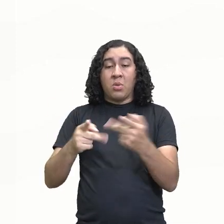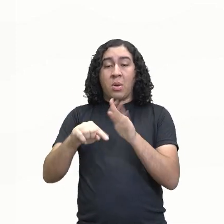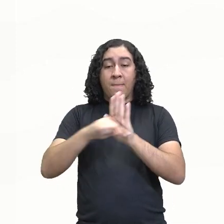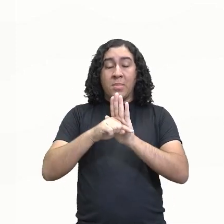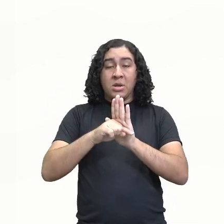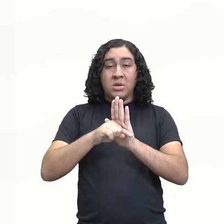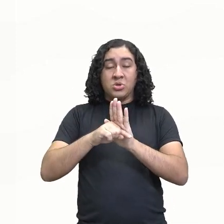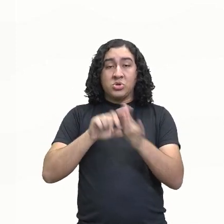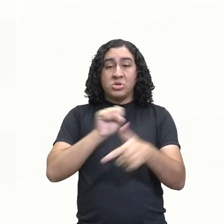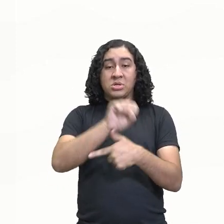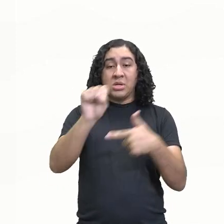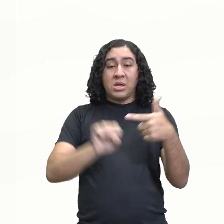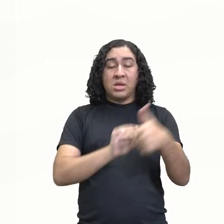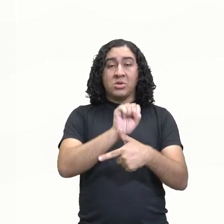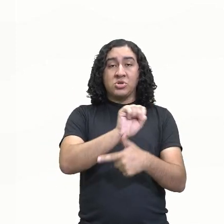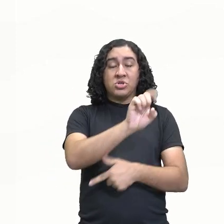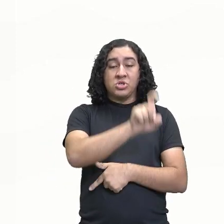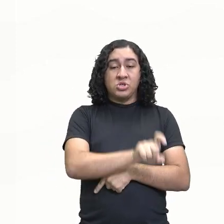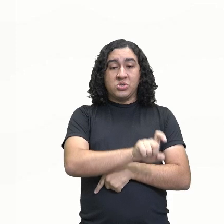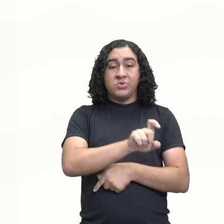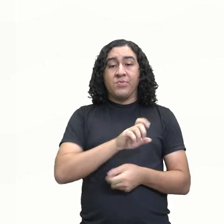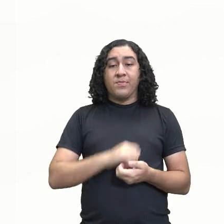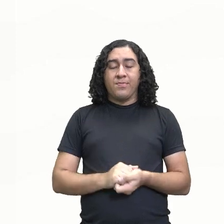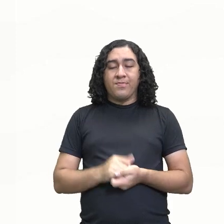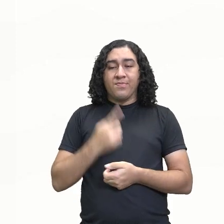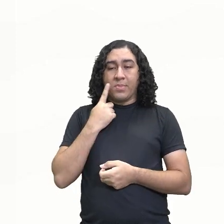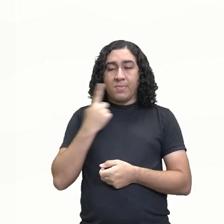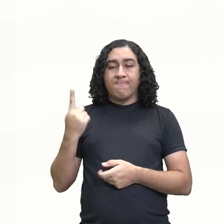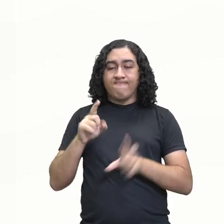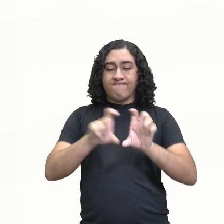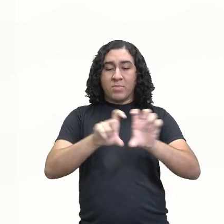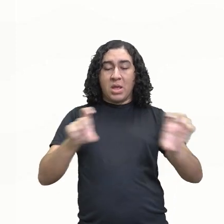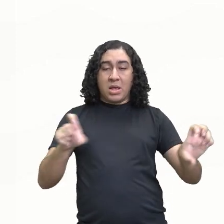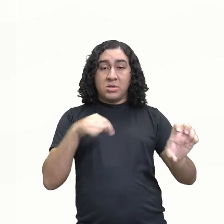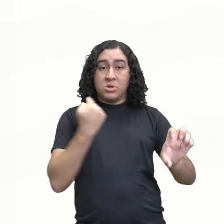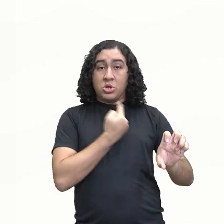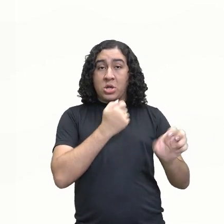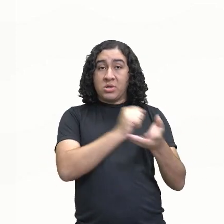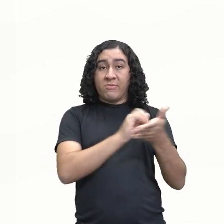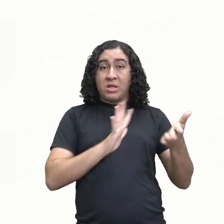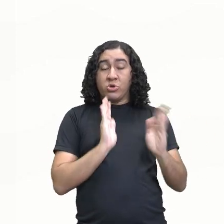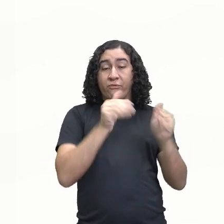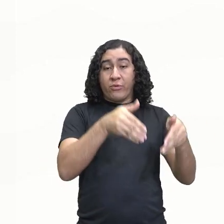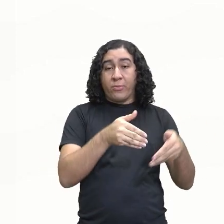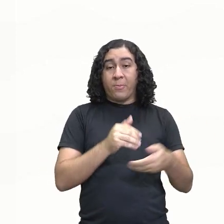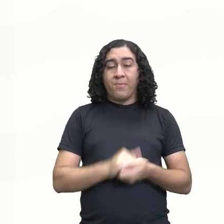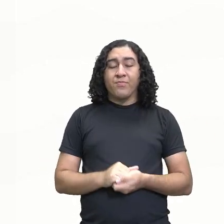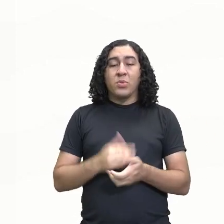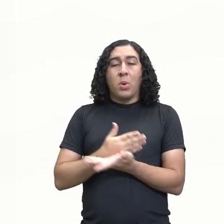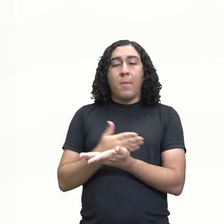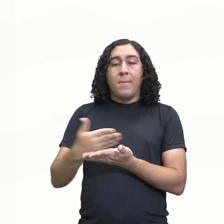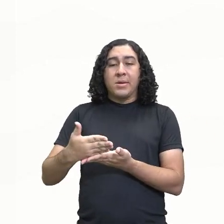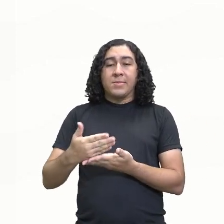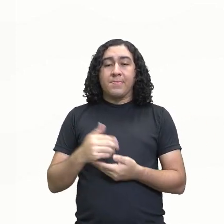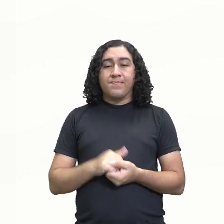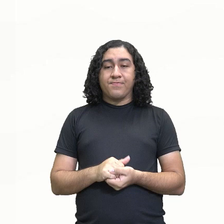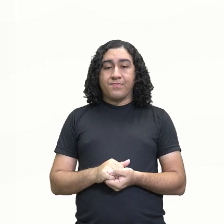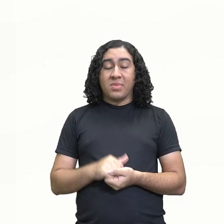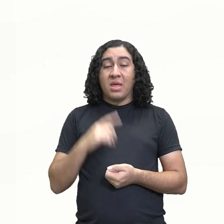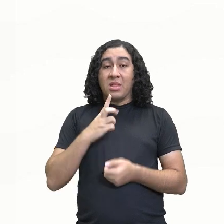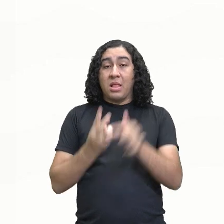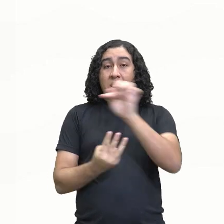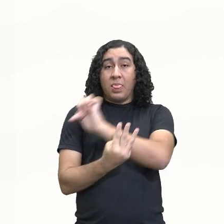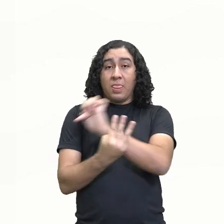x. Então, é para esta função seno que nós vamos agora trabalhar. Então, iniciando a resolução, existem